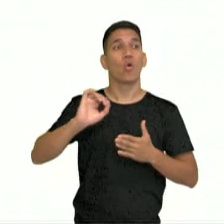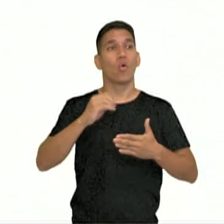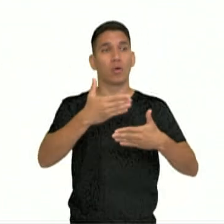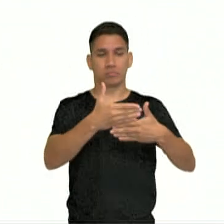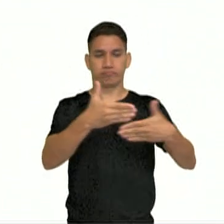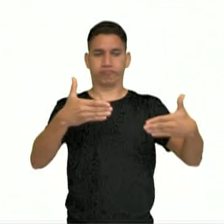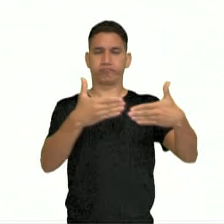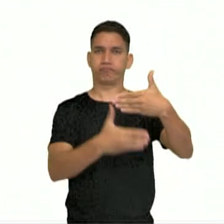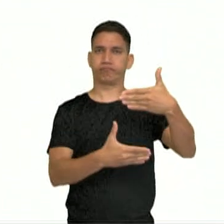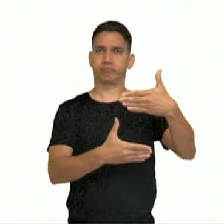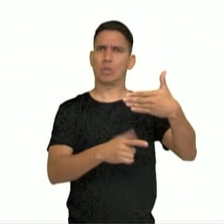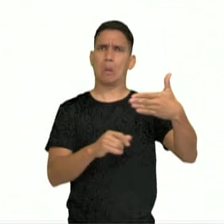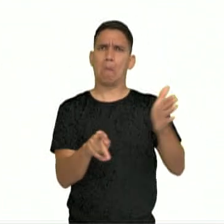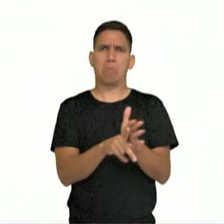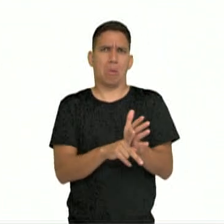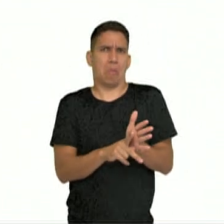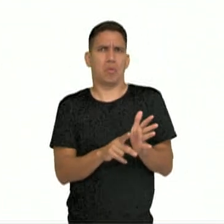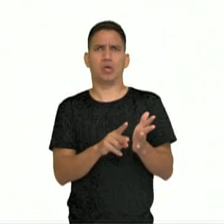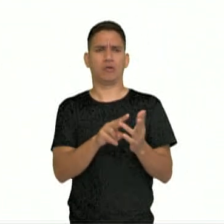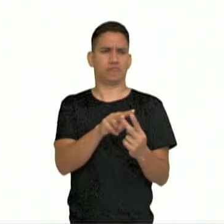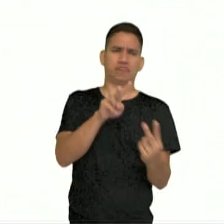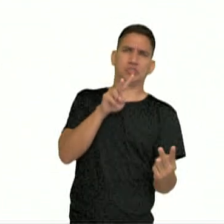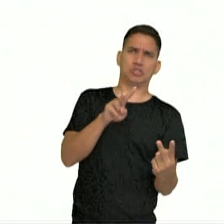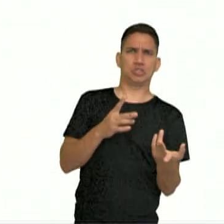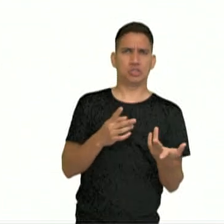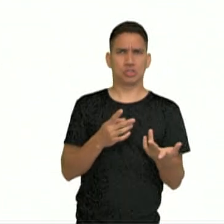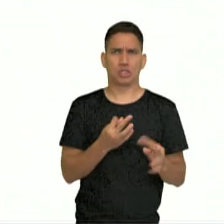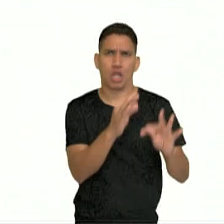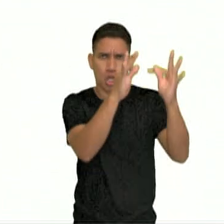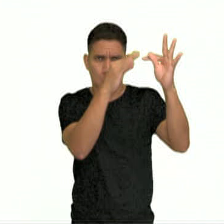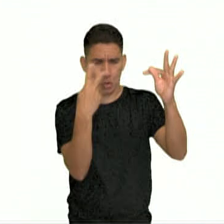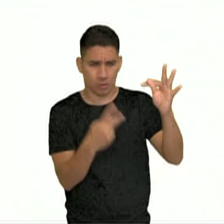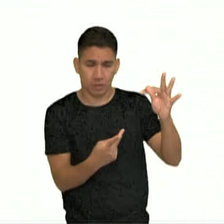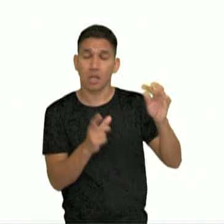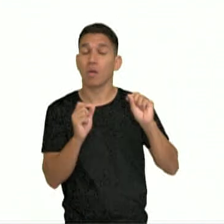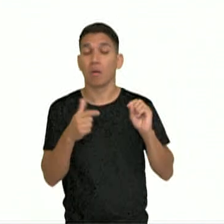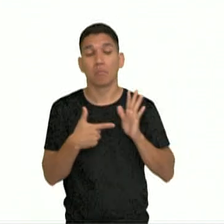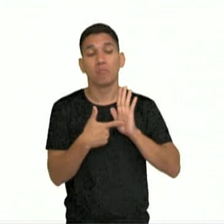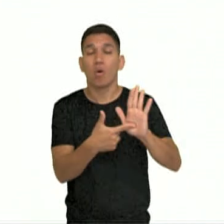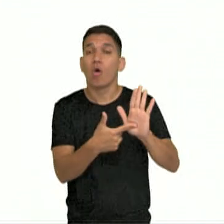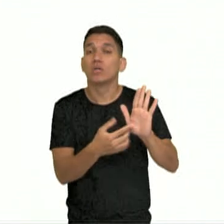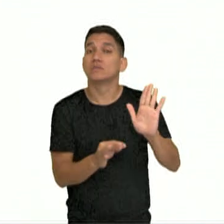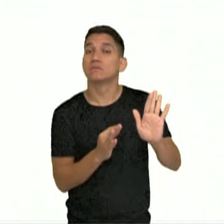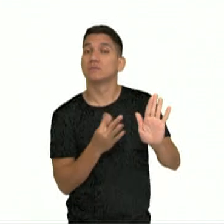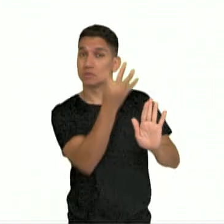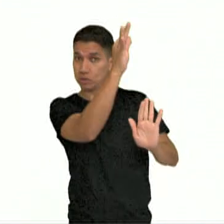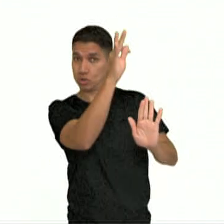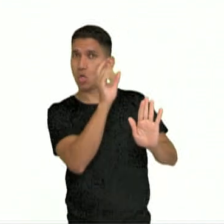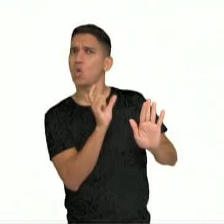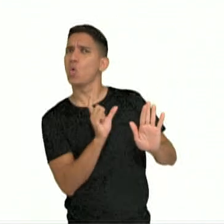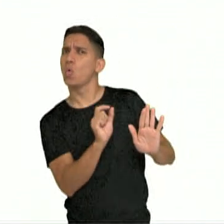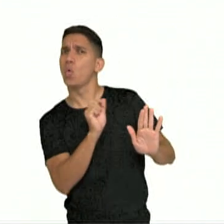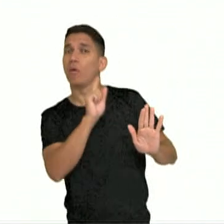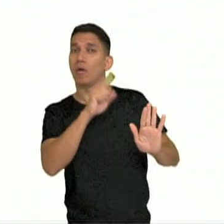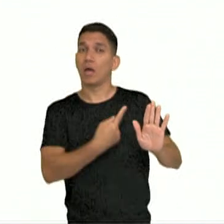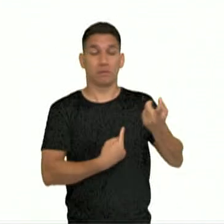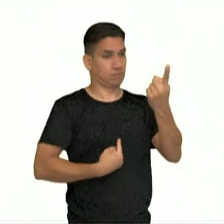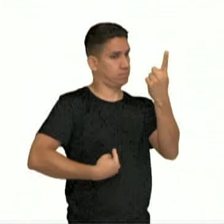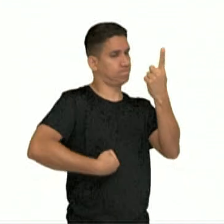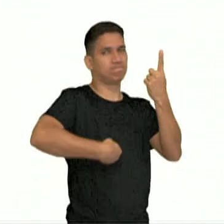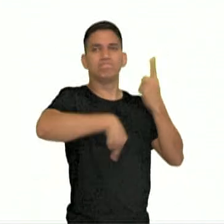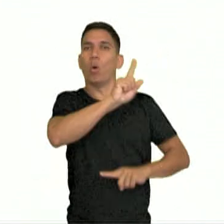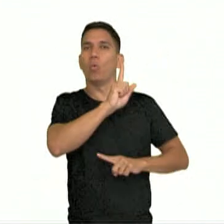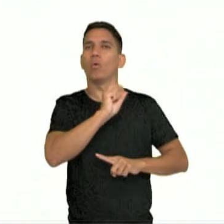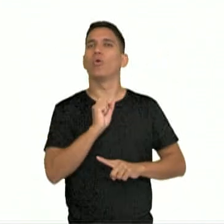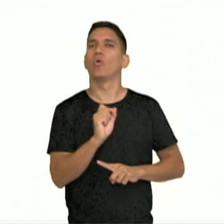placa de algum aparelho digital tecnológico, ou seja, representando a tecnologia, o que é um grande passo, né,